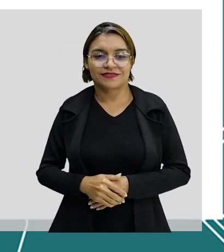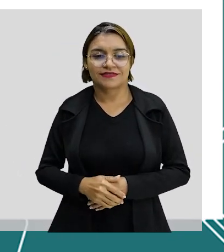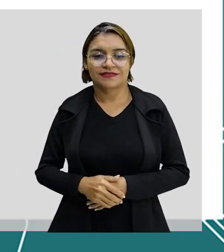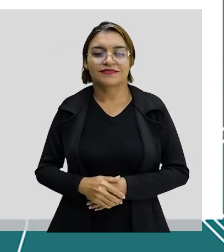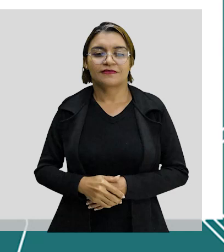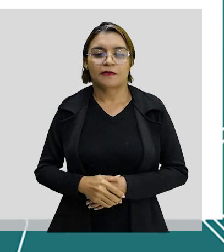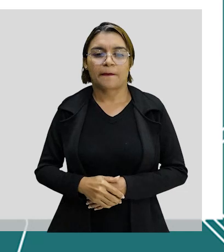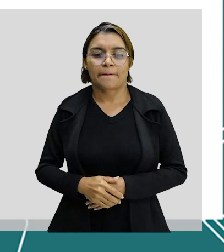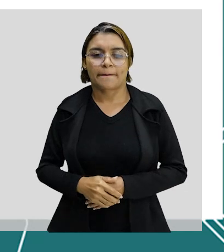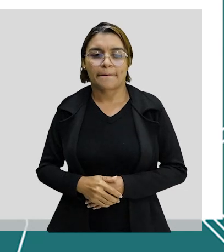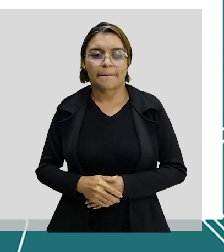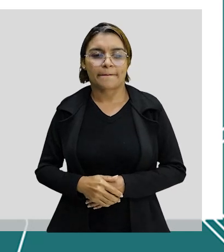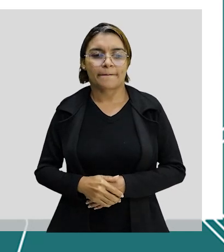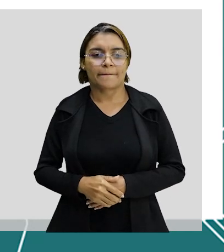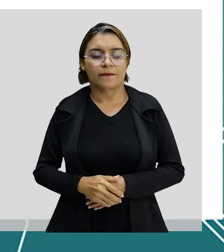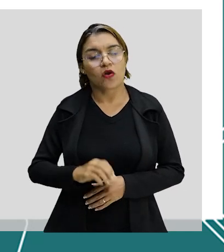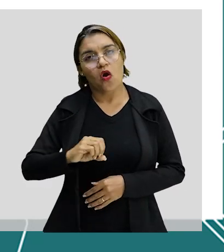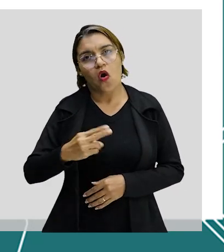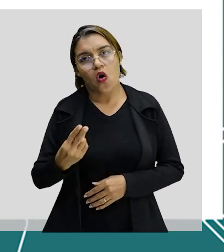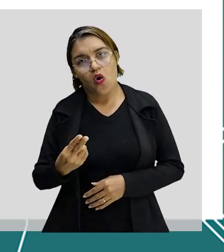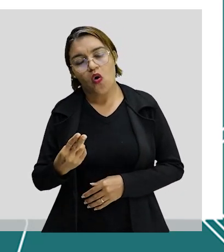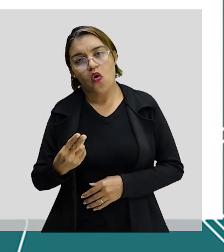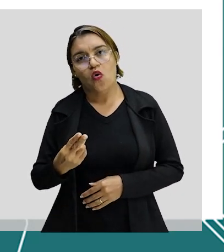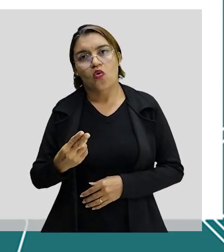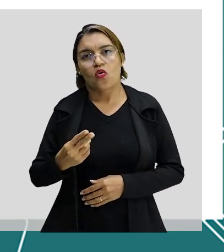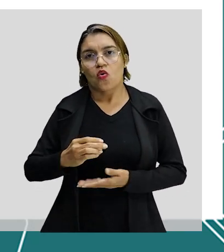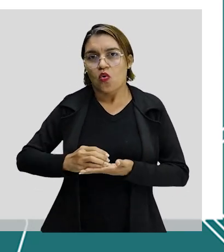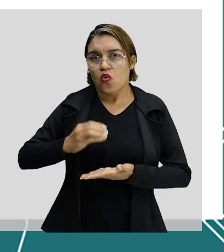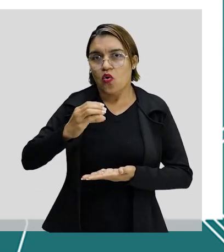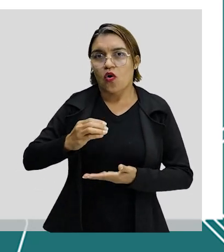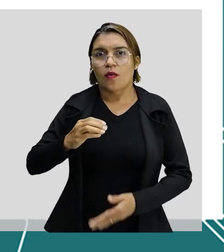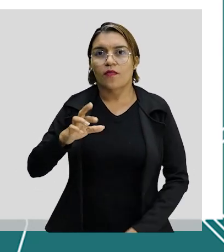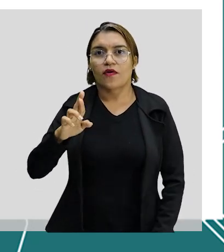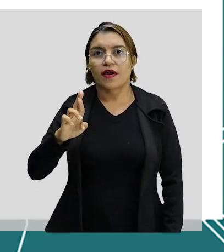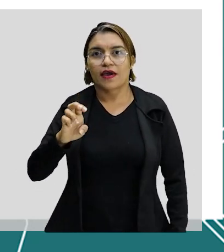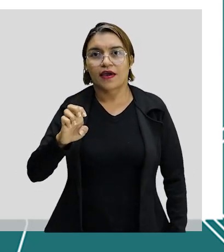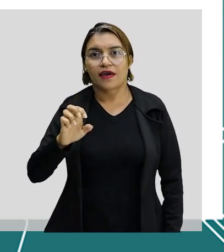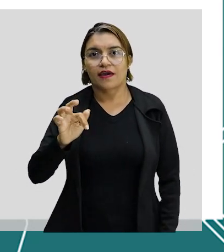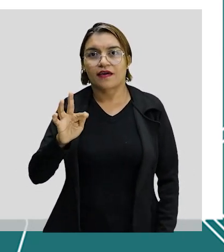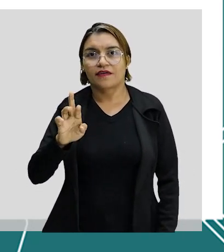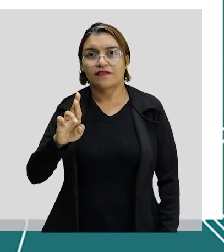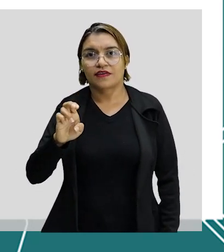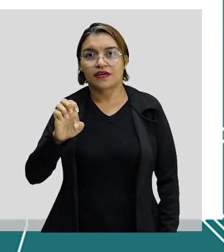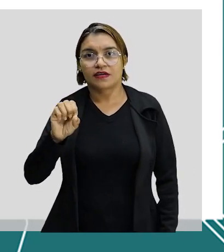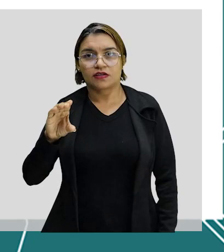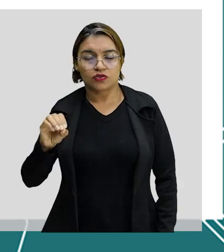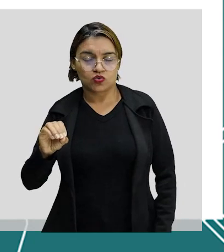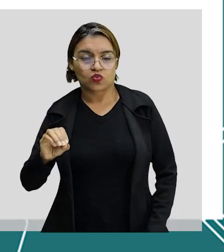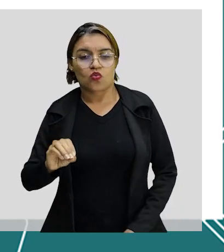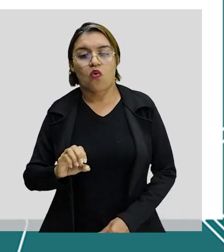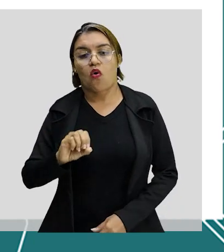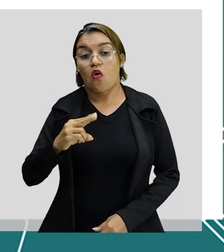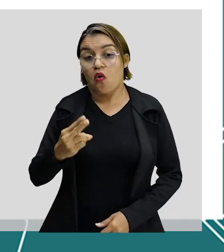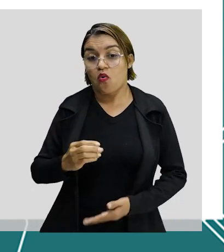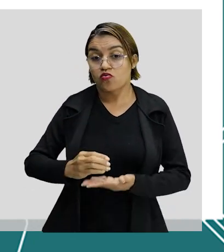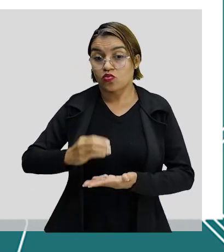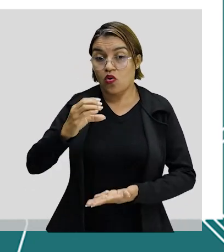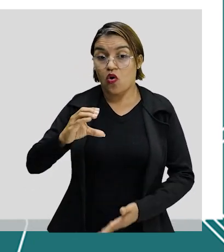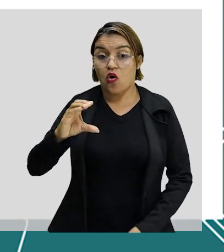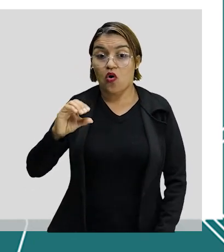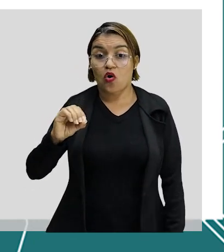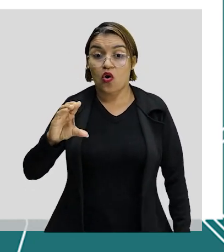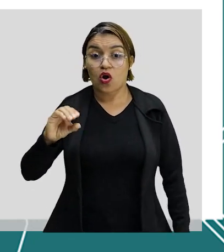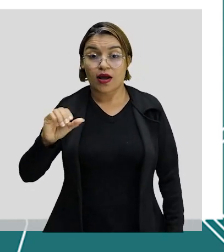copo de refrigerante. Ou um copo de refresco, ou um vaso de coca, tá? Porque às vezes a